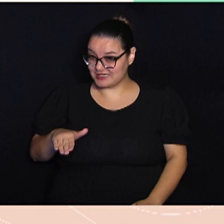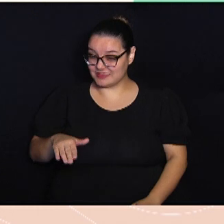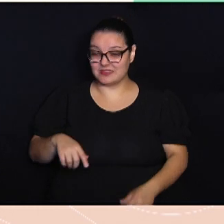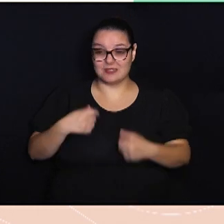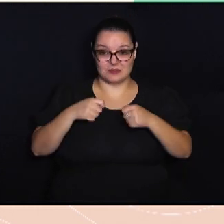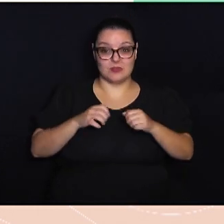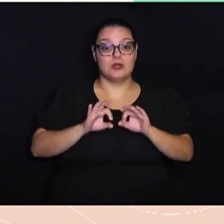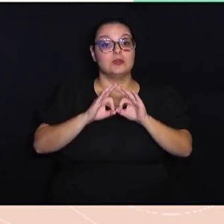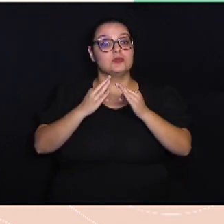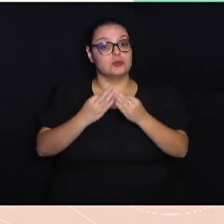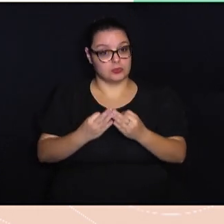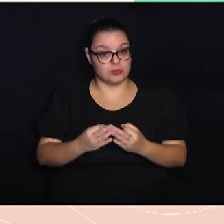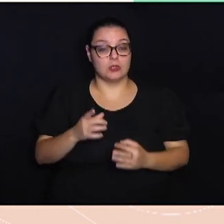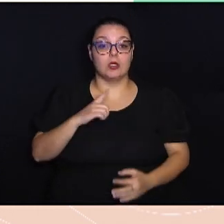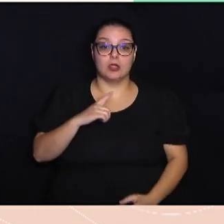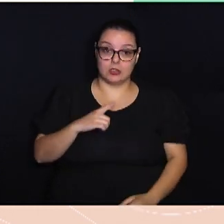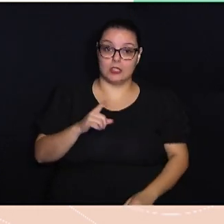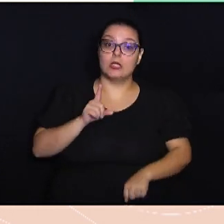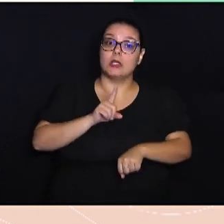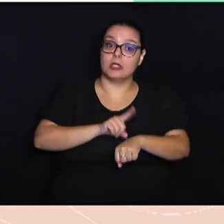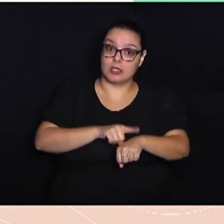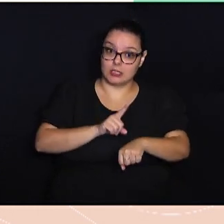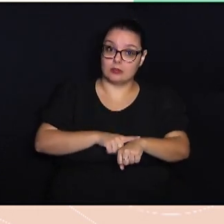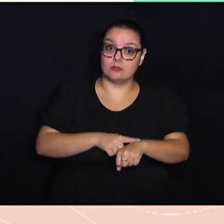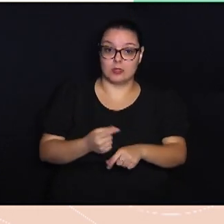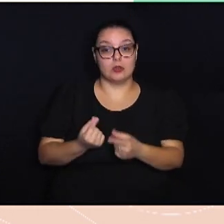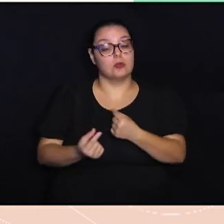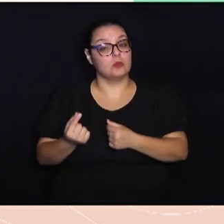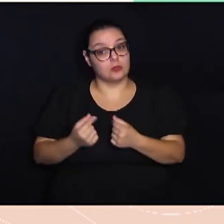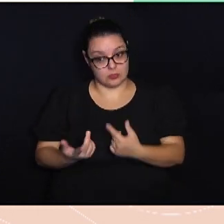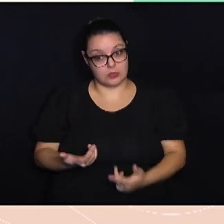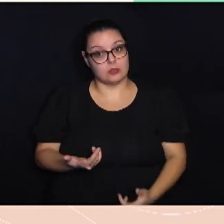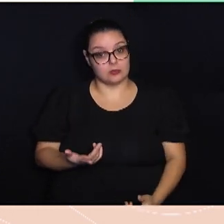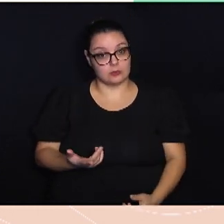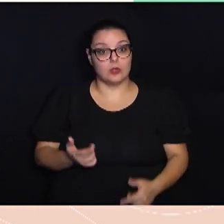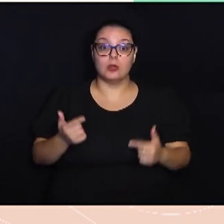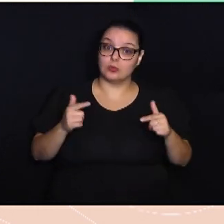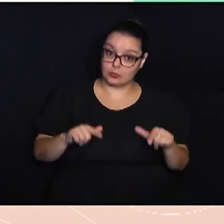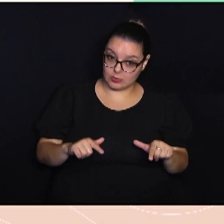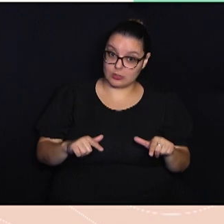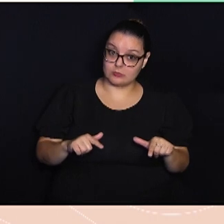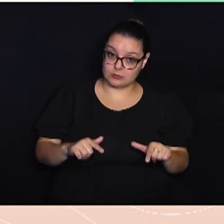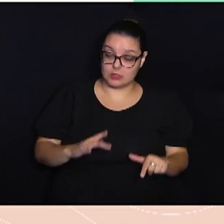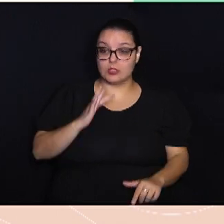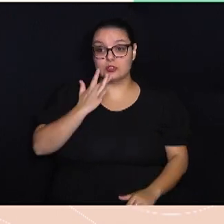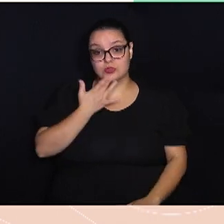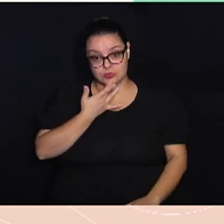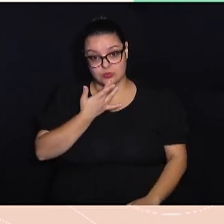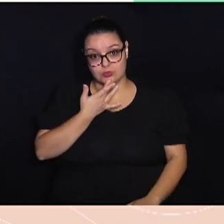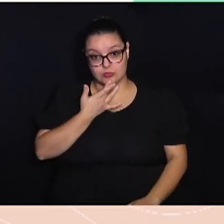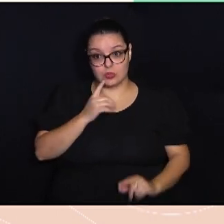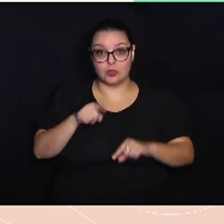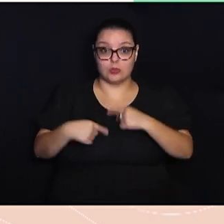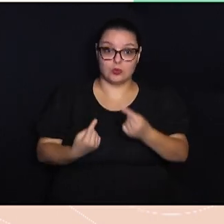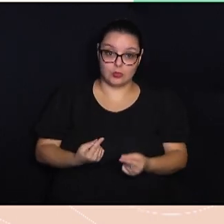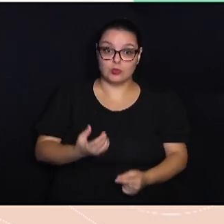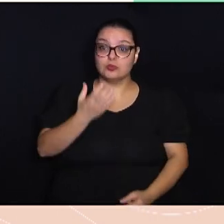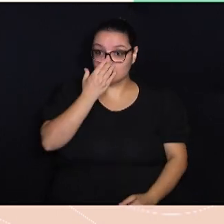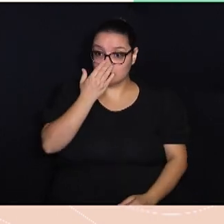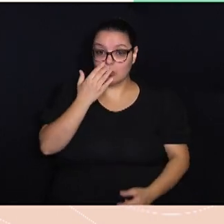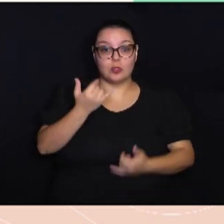né, fica muito importante o consumidor pesquisar, porque o efeito do dólar sobre os